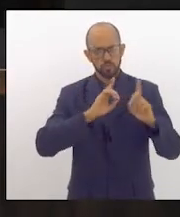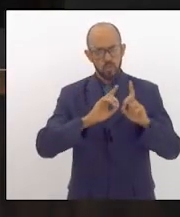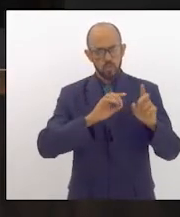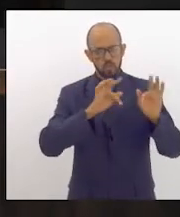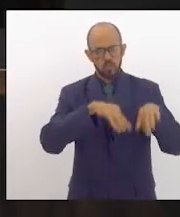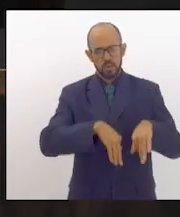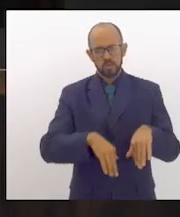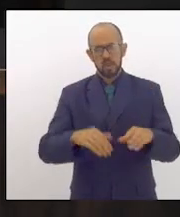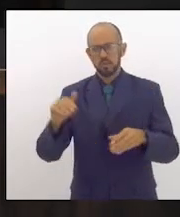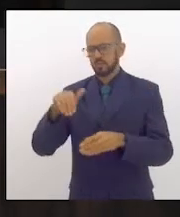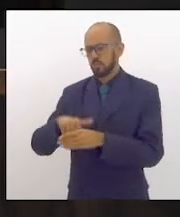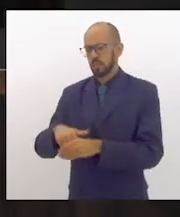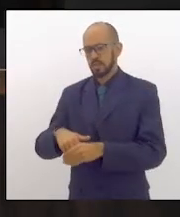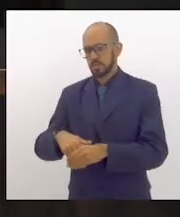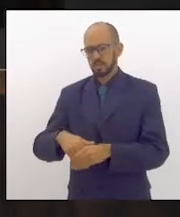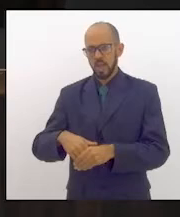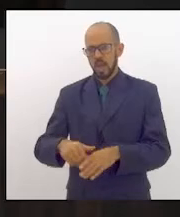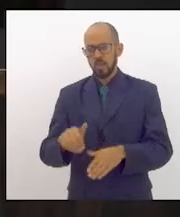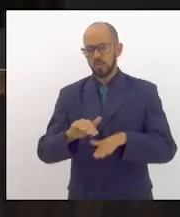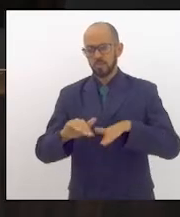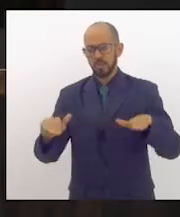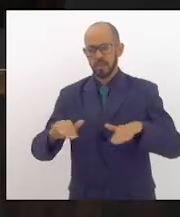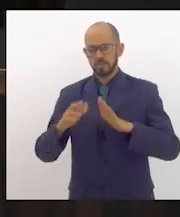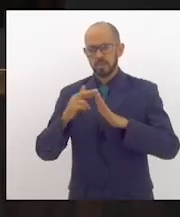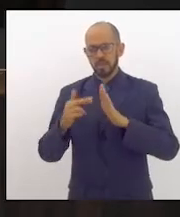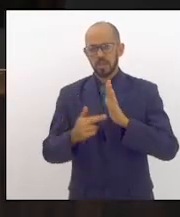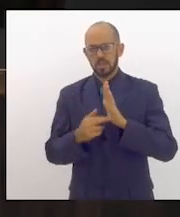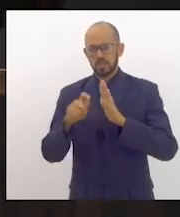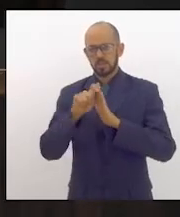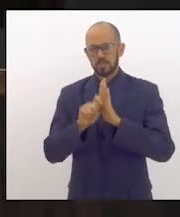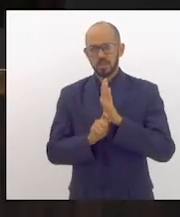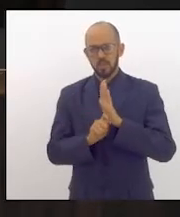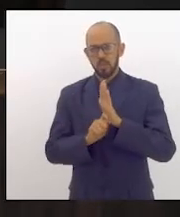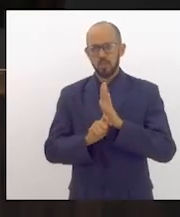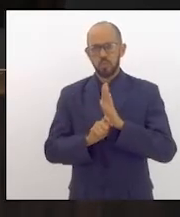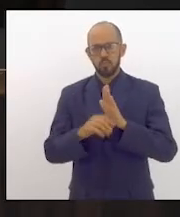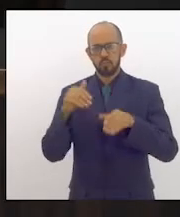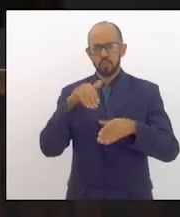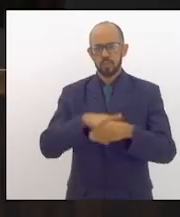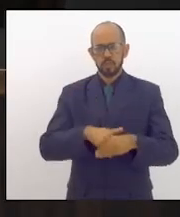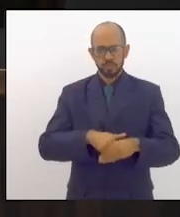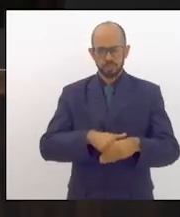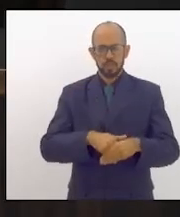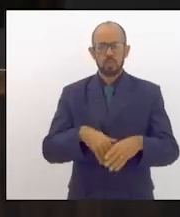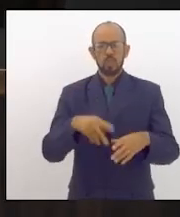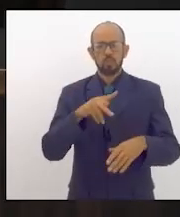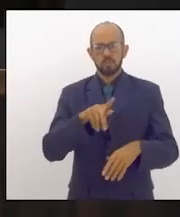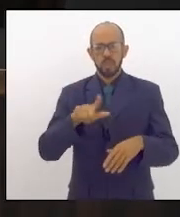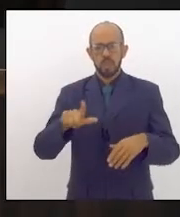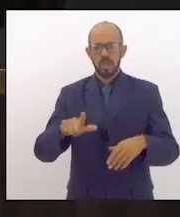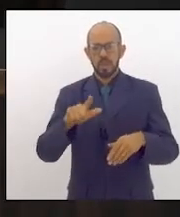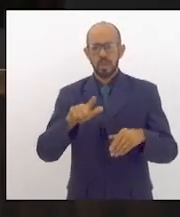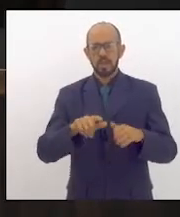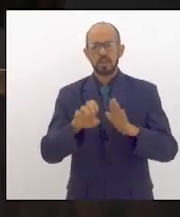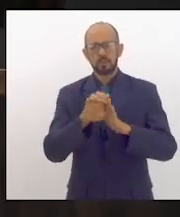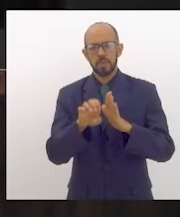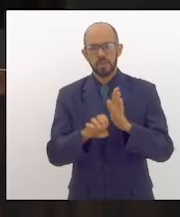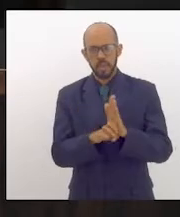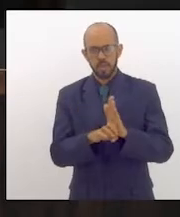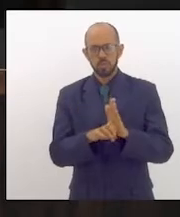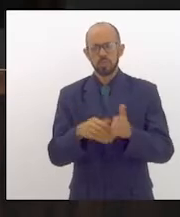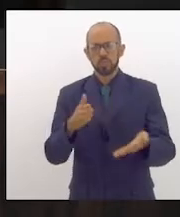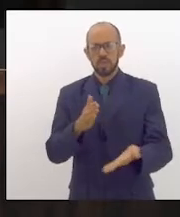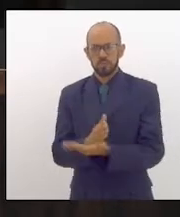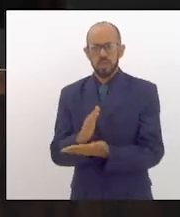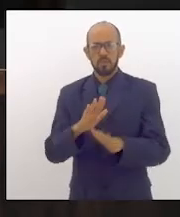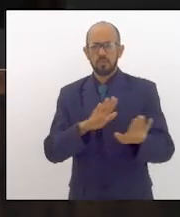em votação emenda de redação seus que aprova o Vanessa Como estão aprovada em votação projeto assim emendados